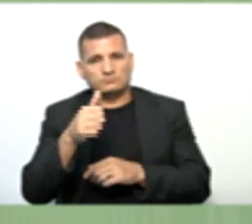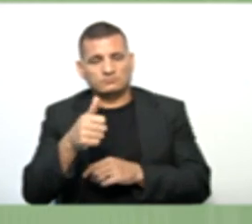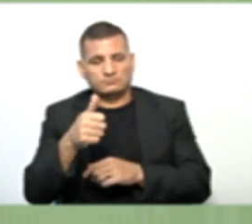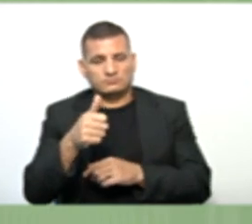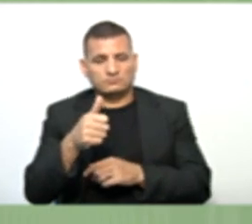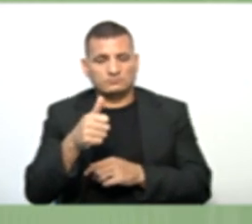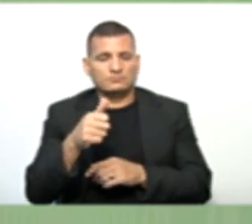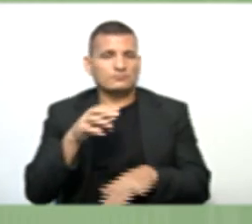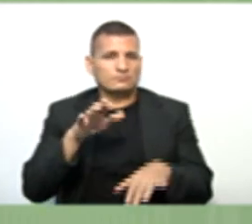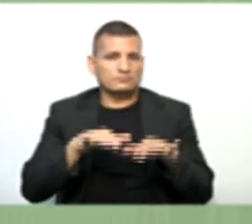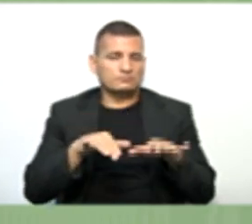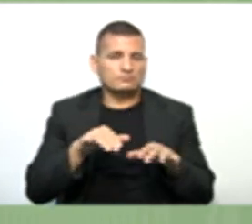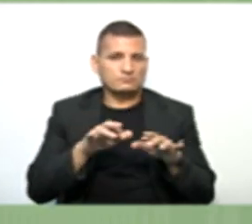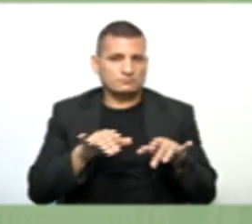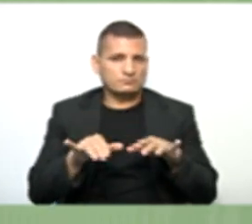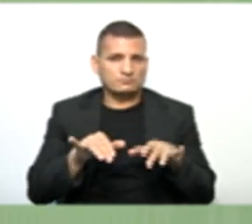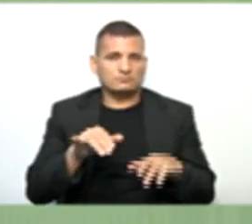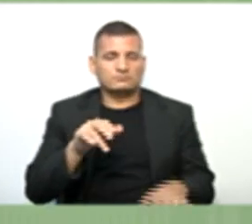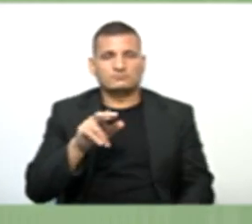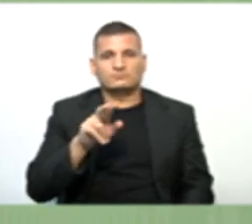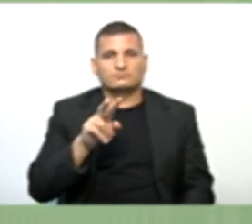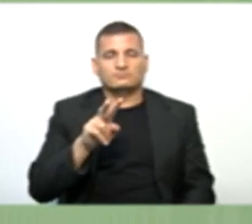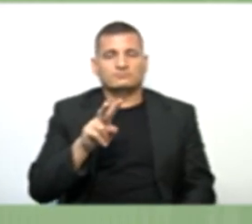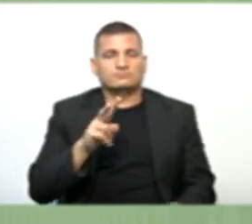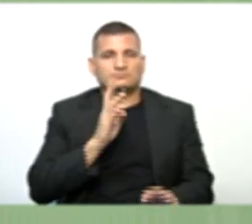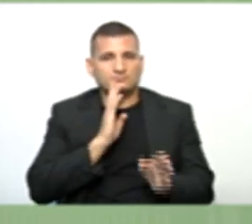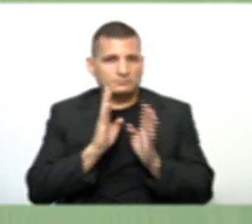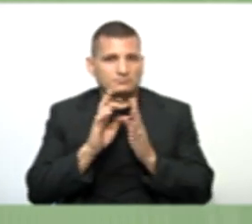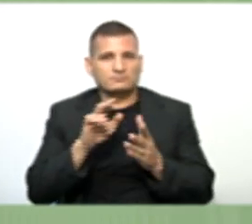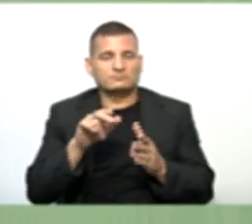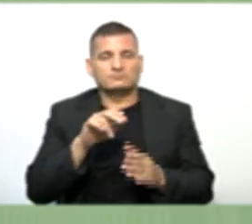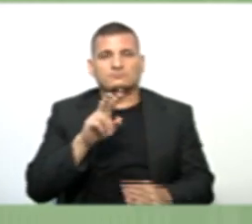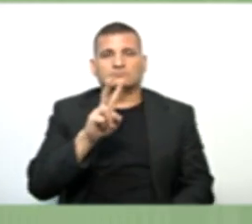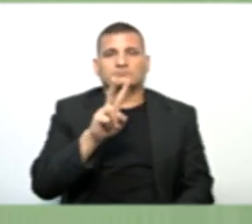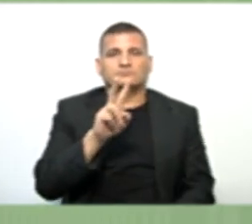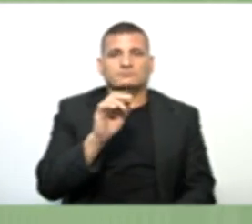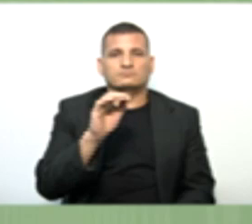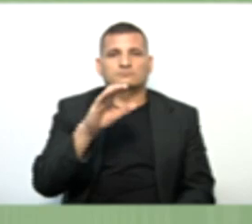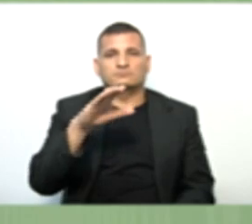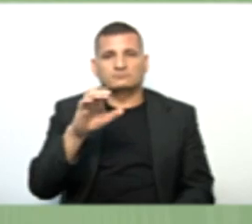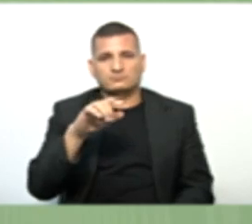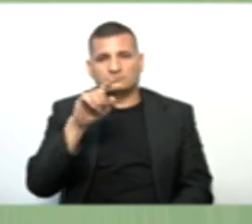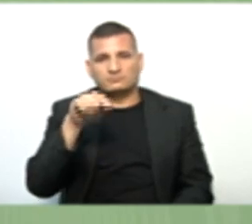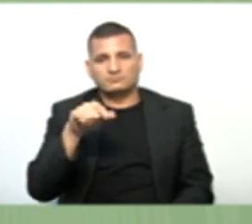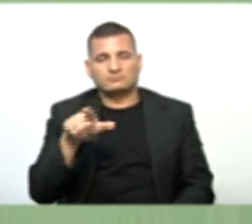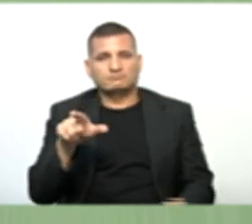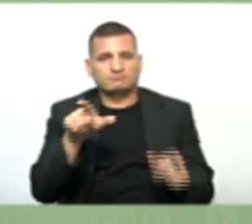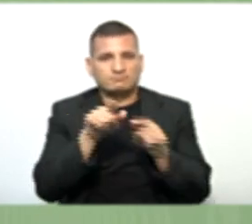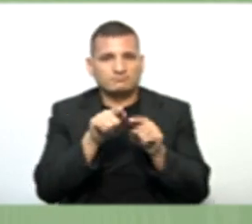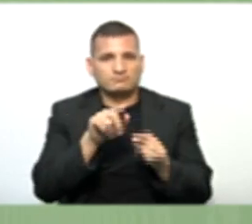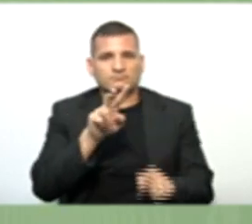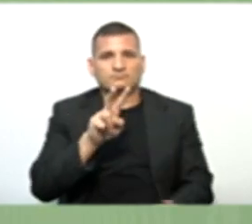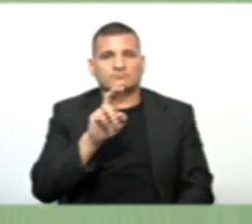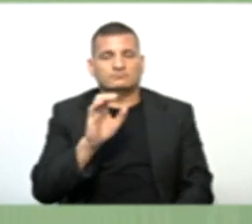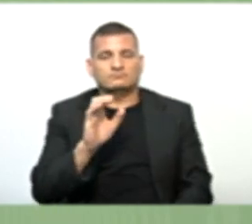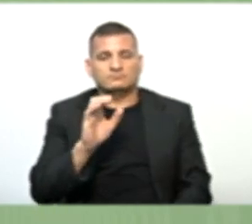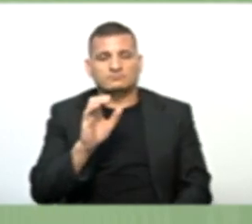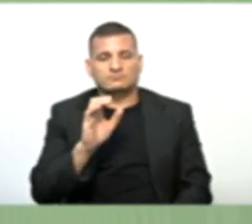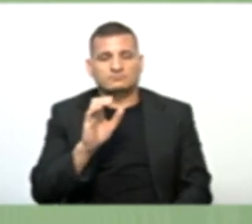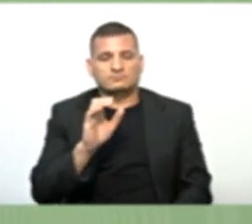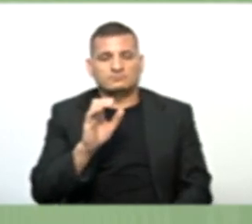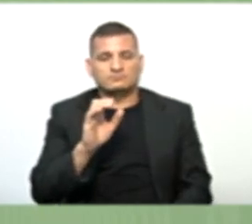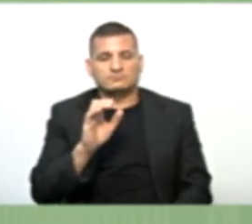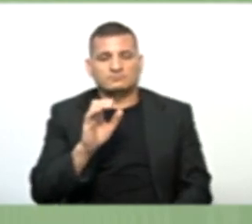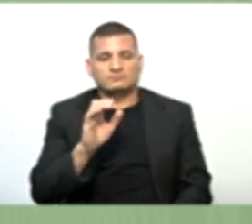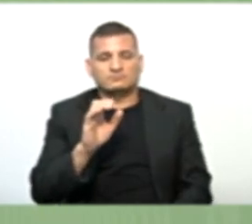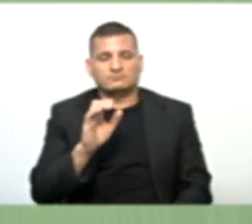escreve VC, né? Quem é que escreve você nas mídias sociais? Ninguém escreve, né? Ninguém não, mas a maioria das pessoas